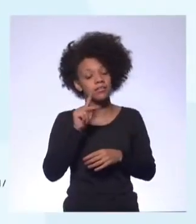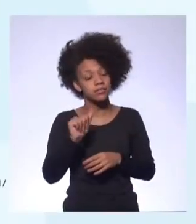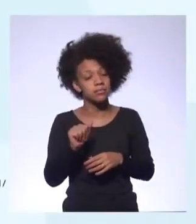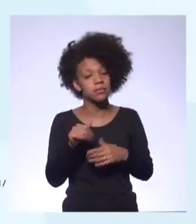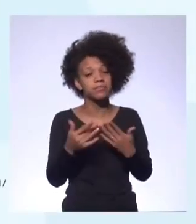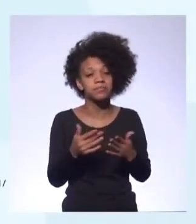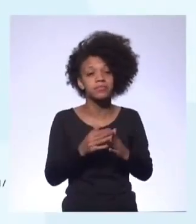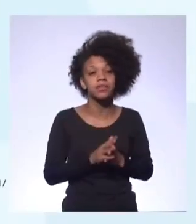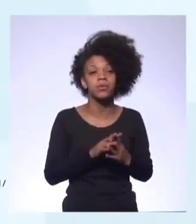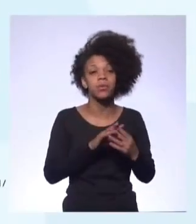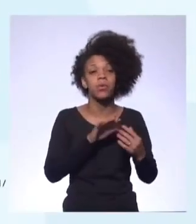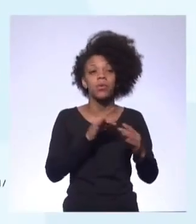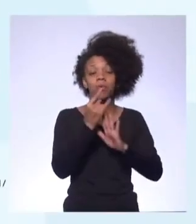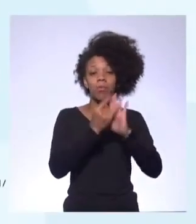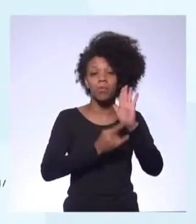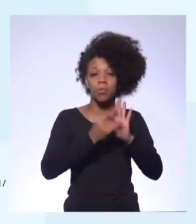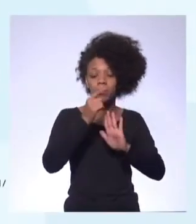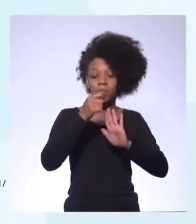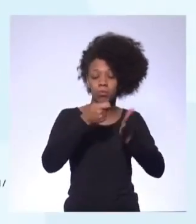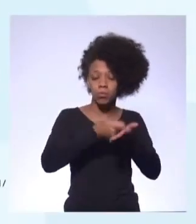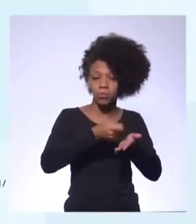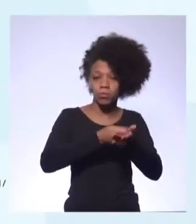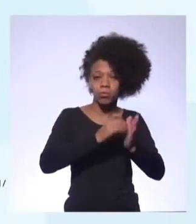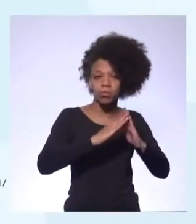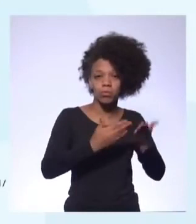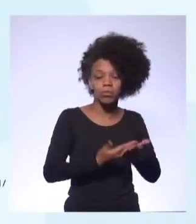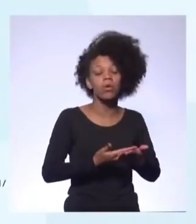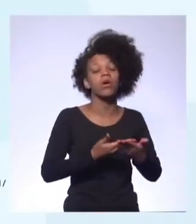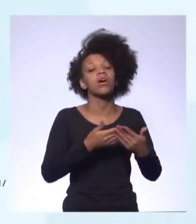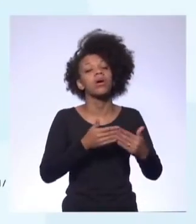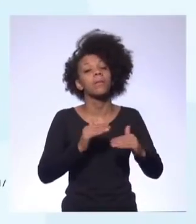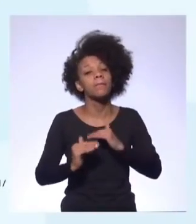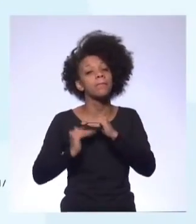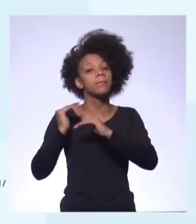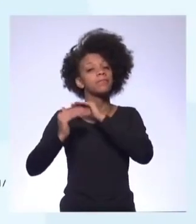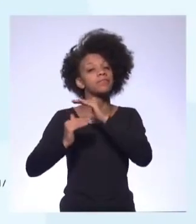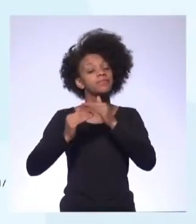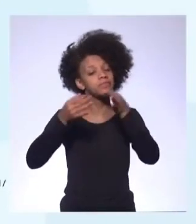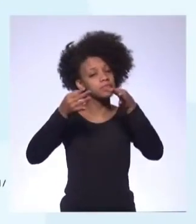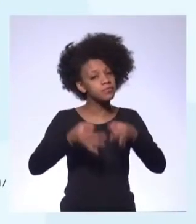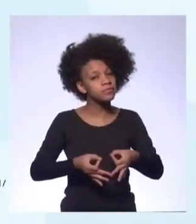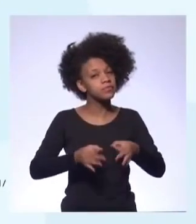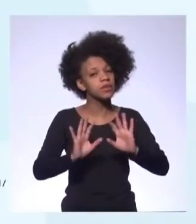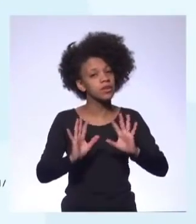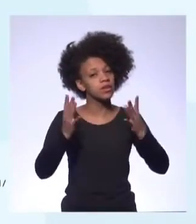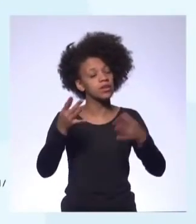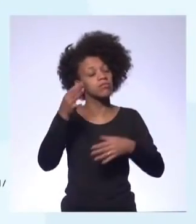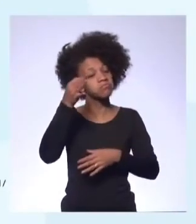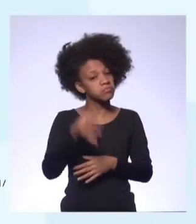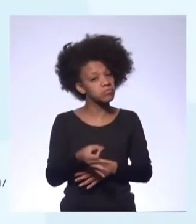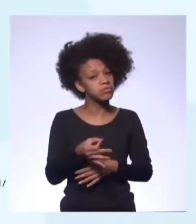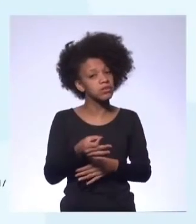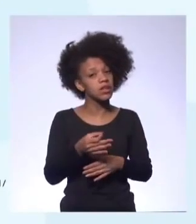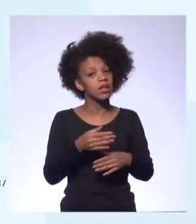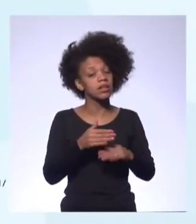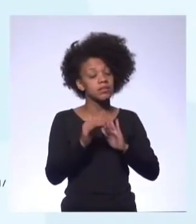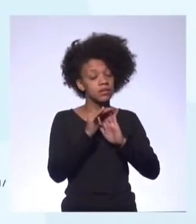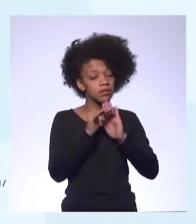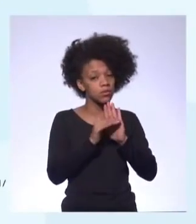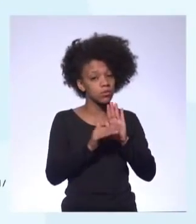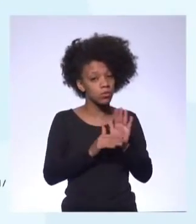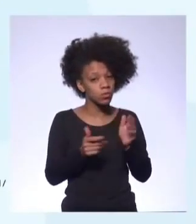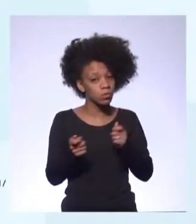regimento escolar regulamenta as normas e os procedimentos necessários para o funcionamento eficiente e eficaz da estrutura